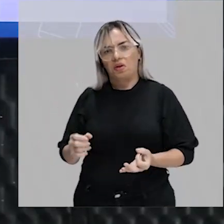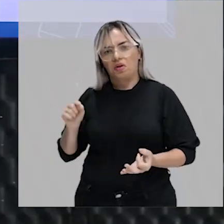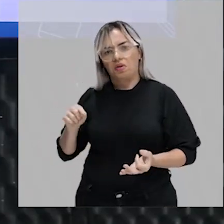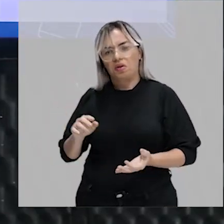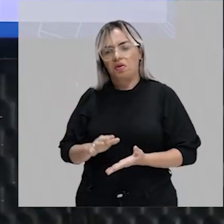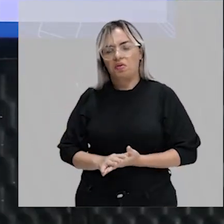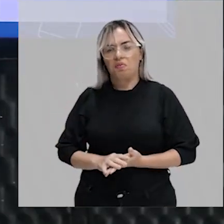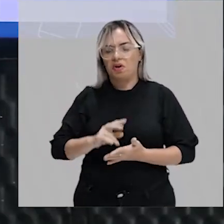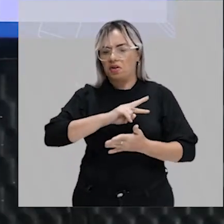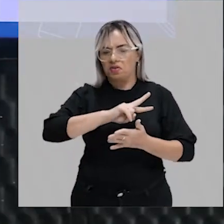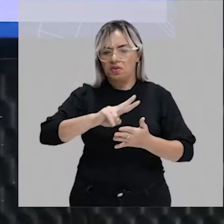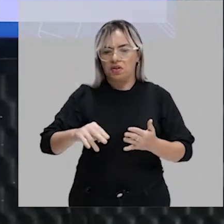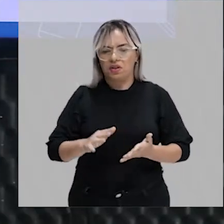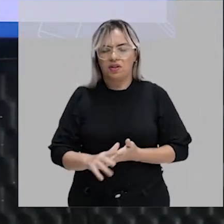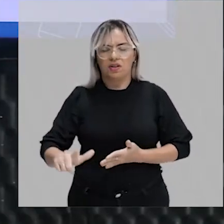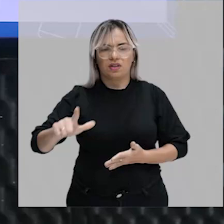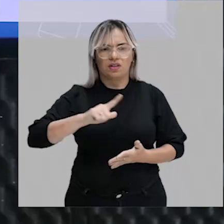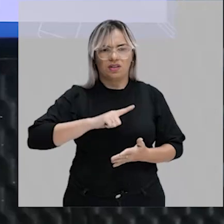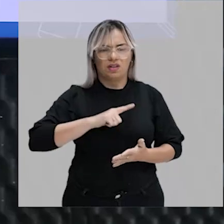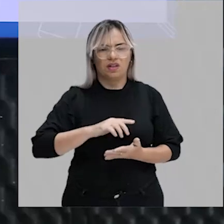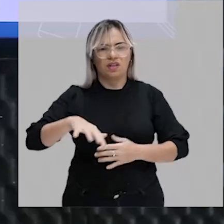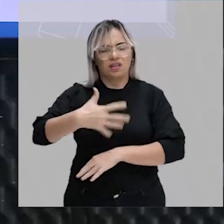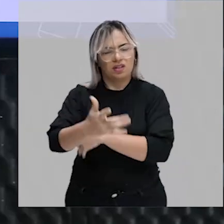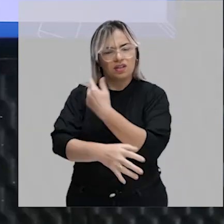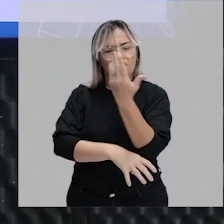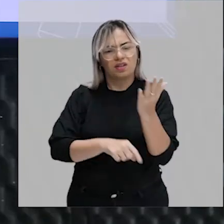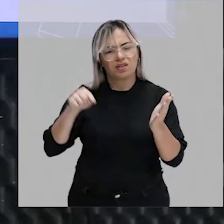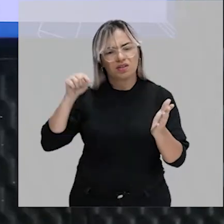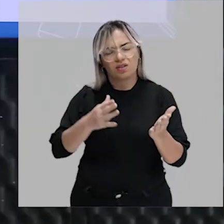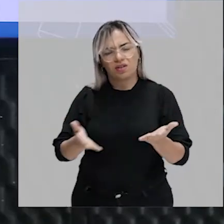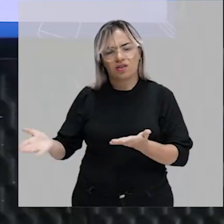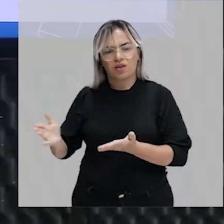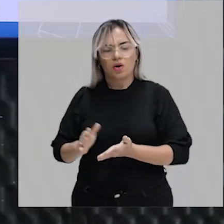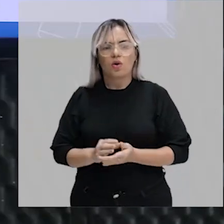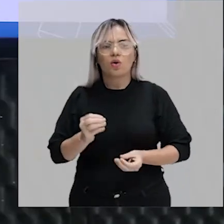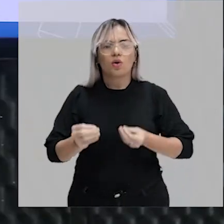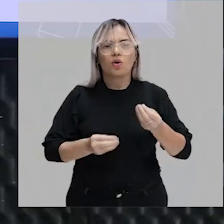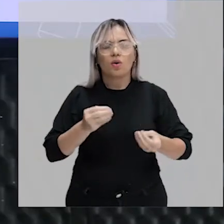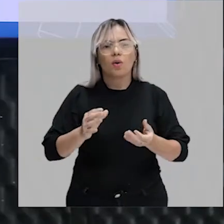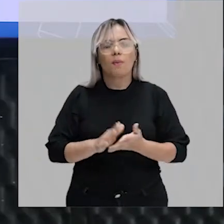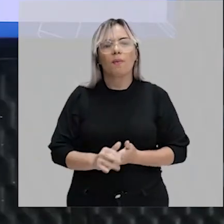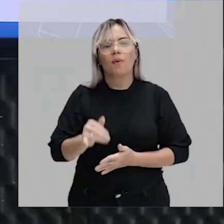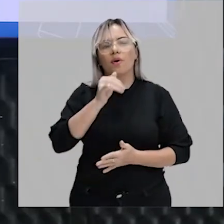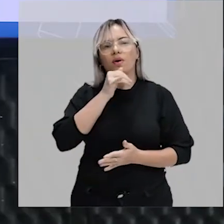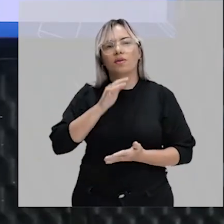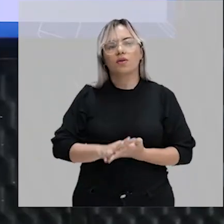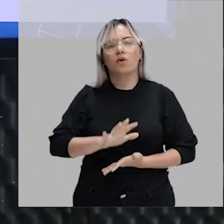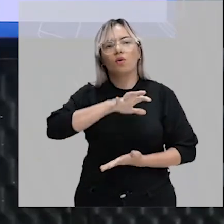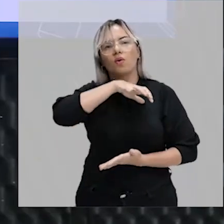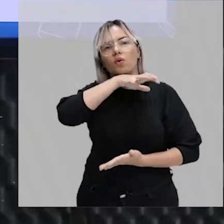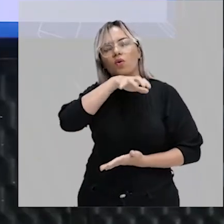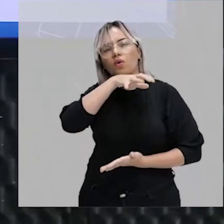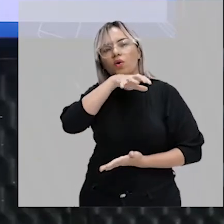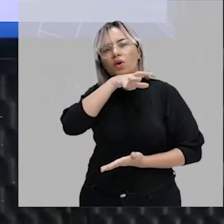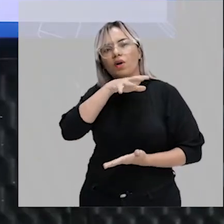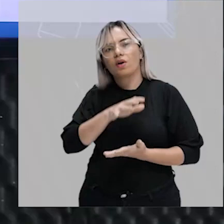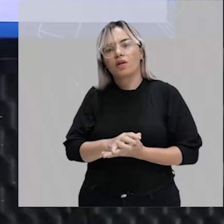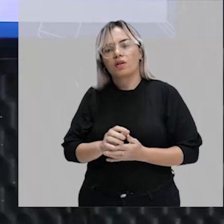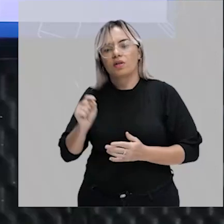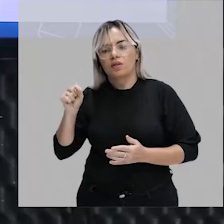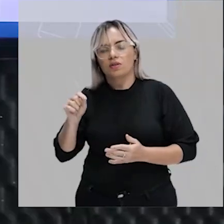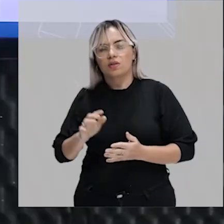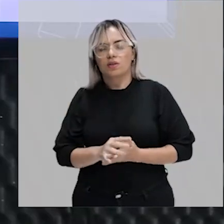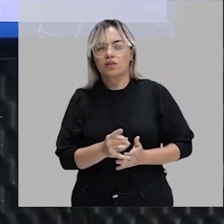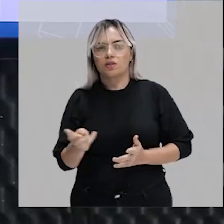existem híbridos na natureza? Existem vários. Eu tenho o híbrido do leão com tigre, tá? Pode existir o híbrido desses